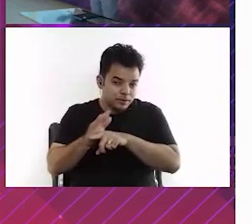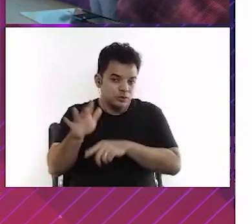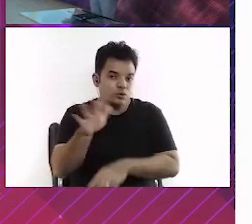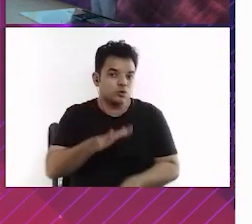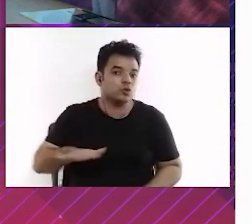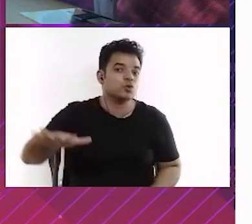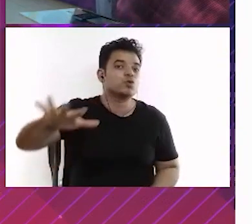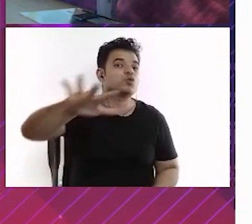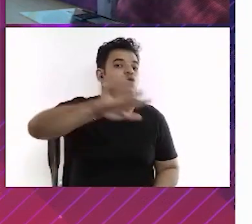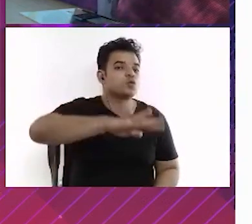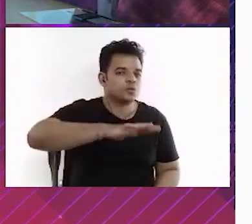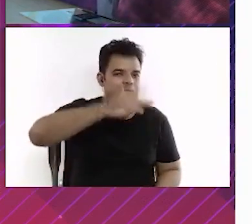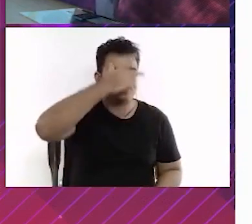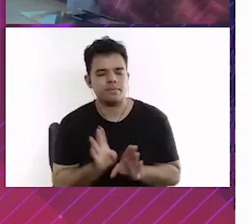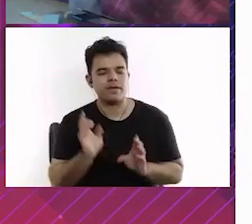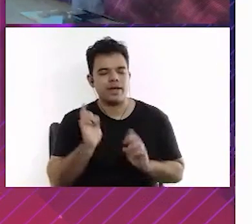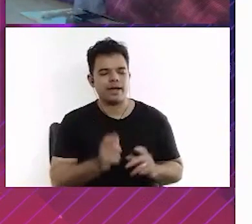conseguimos